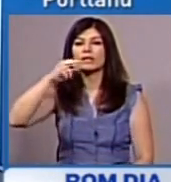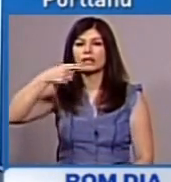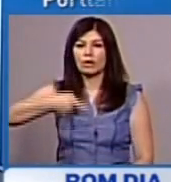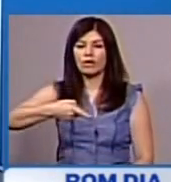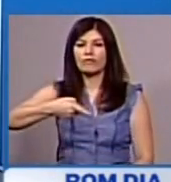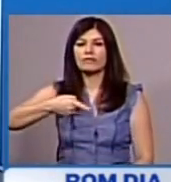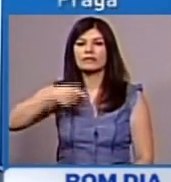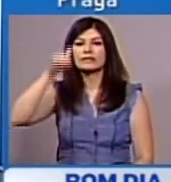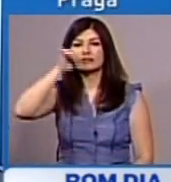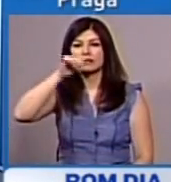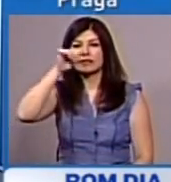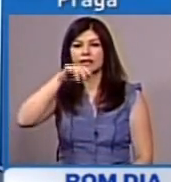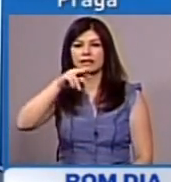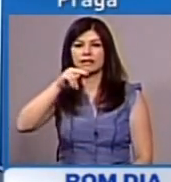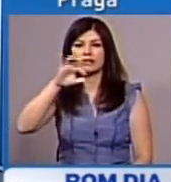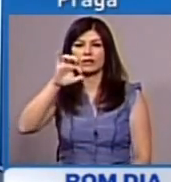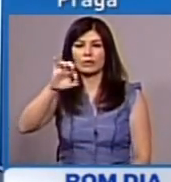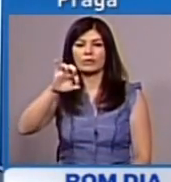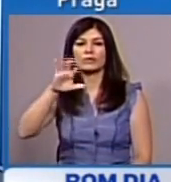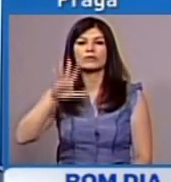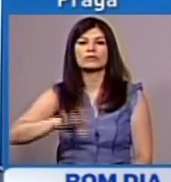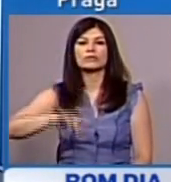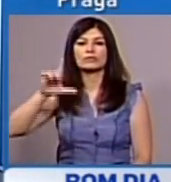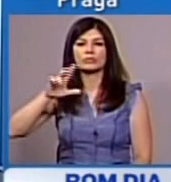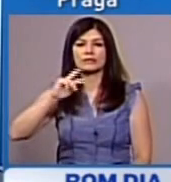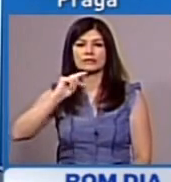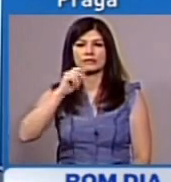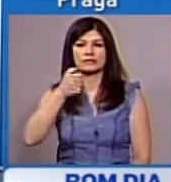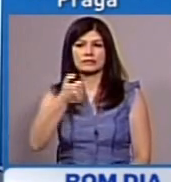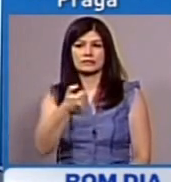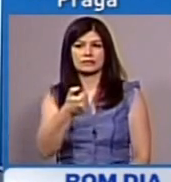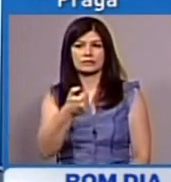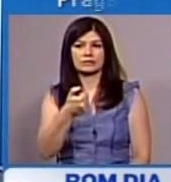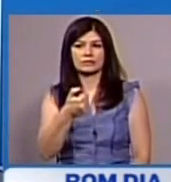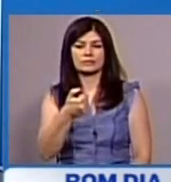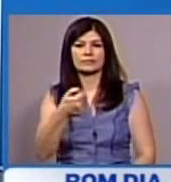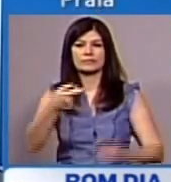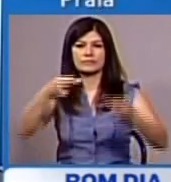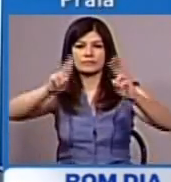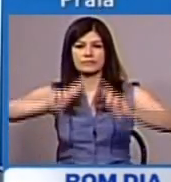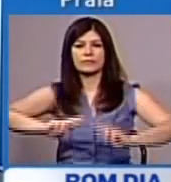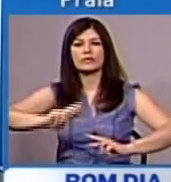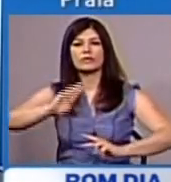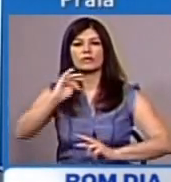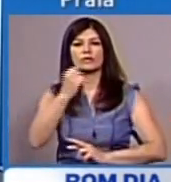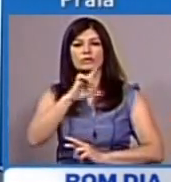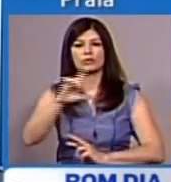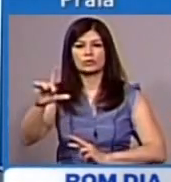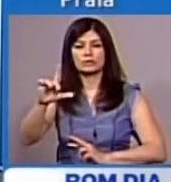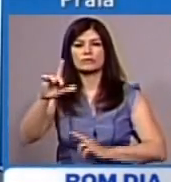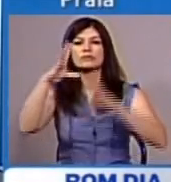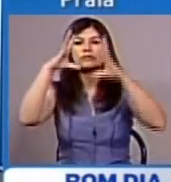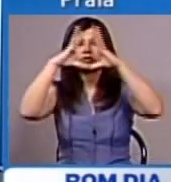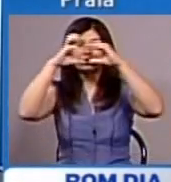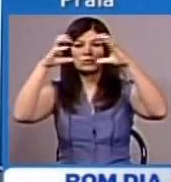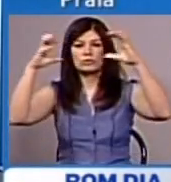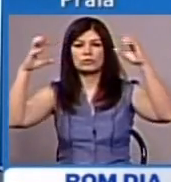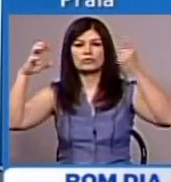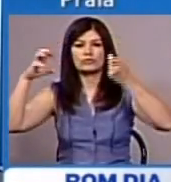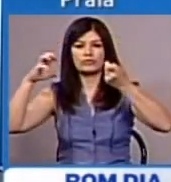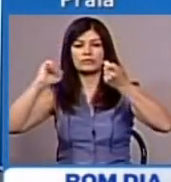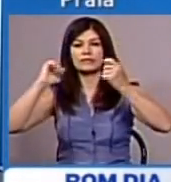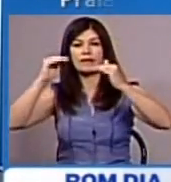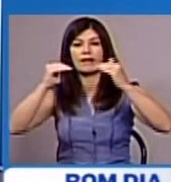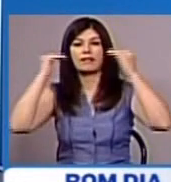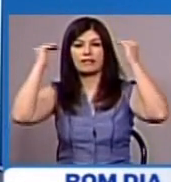em Santarém e 35 em Lisboa. Na região sul, uma situação de alguma nubosidade alta, que depois, durante